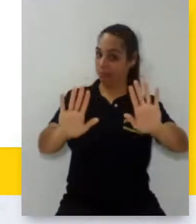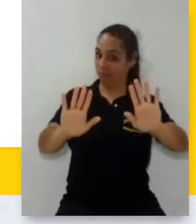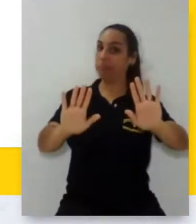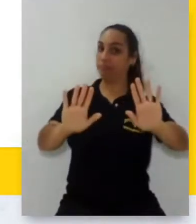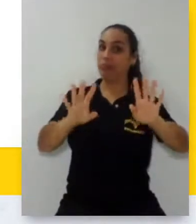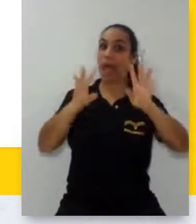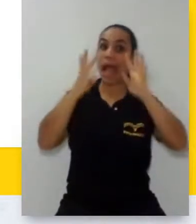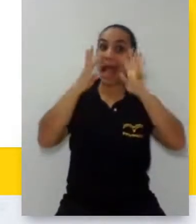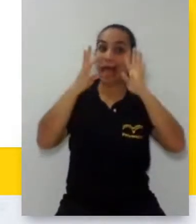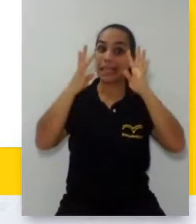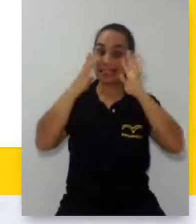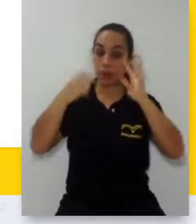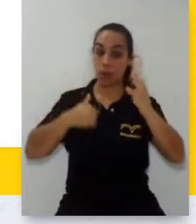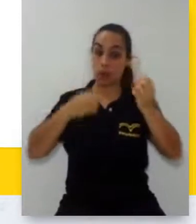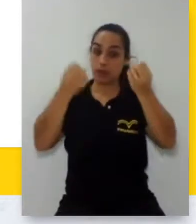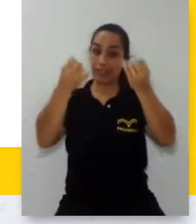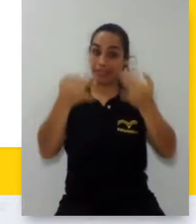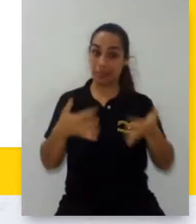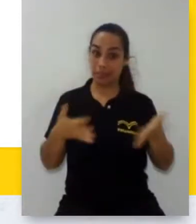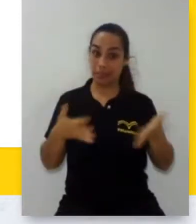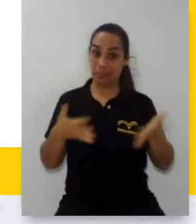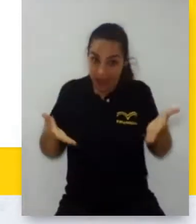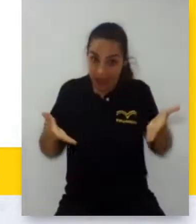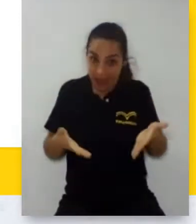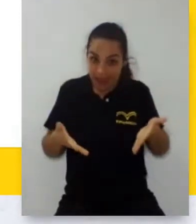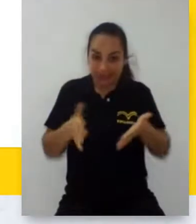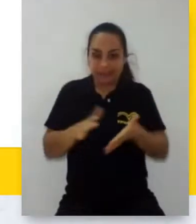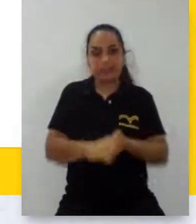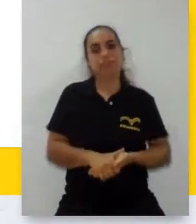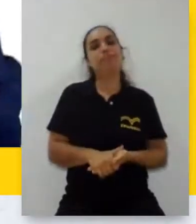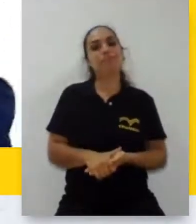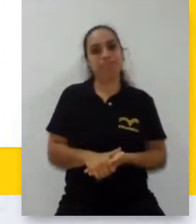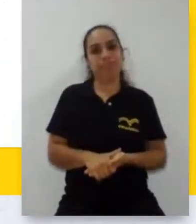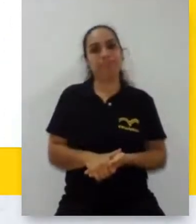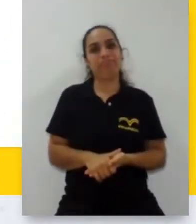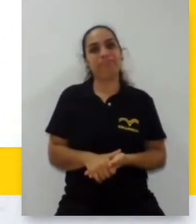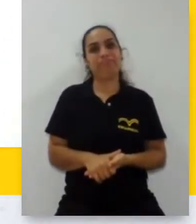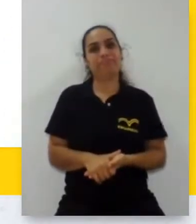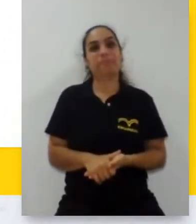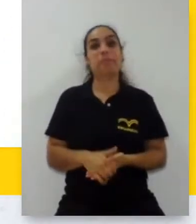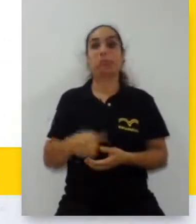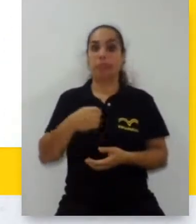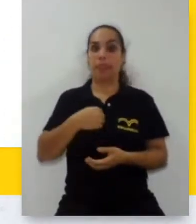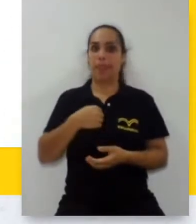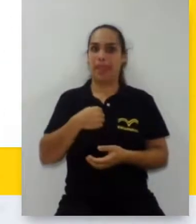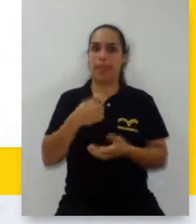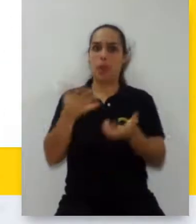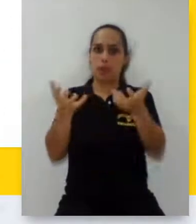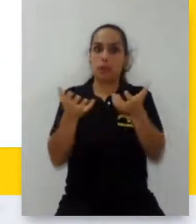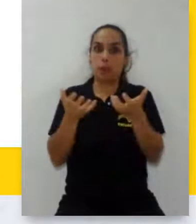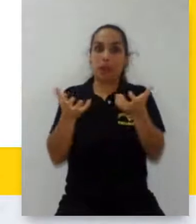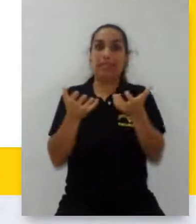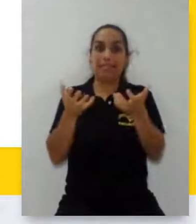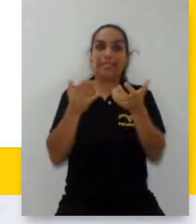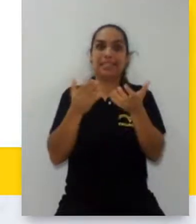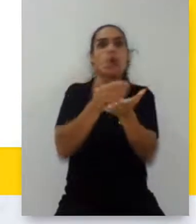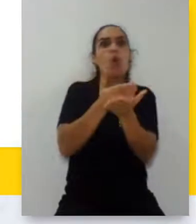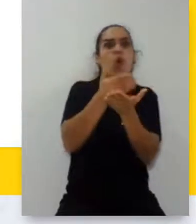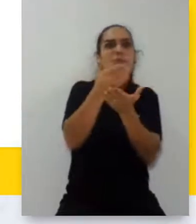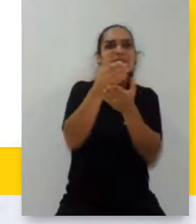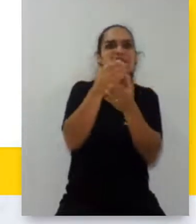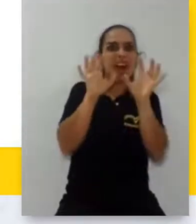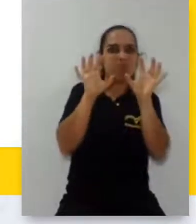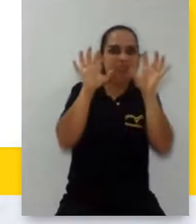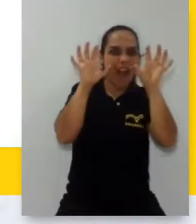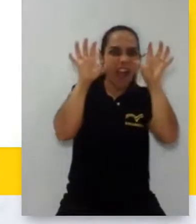tá? Eu quis trazer esse filme de terror lá no início, eu falei para vocês que ia ter um final feliz, e eu espero que tenha